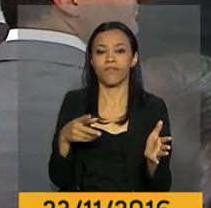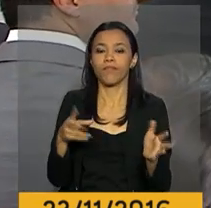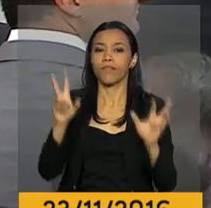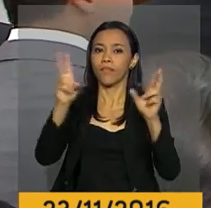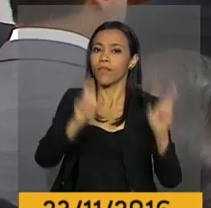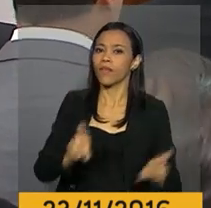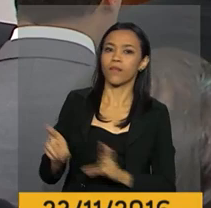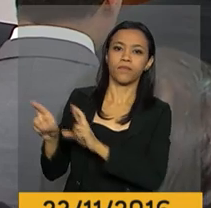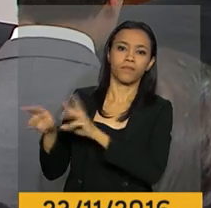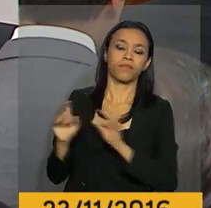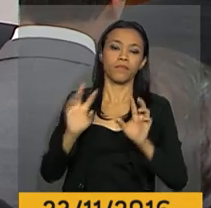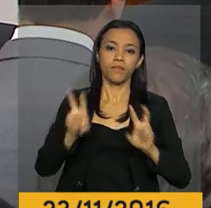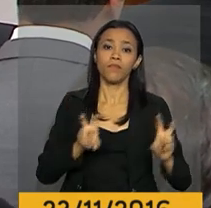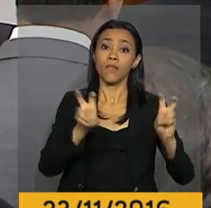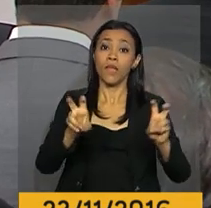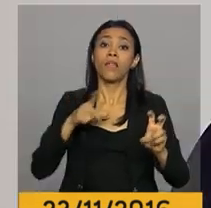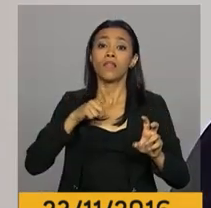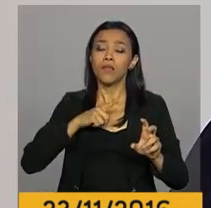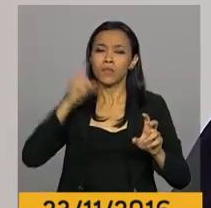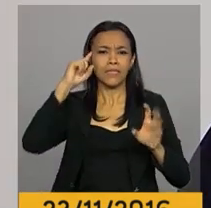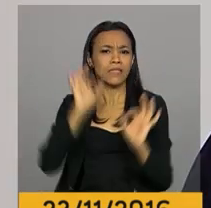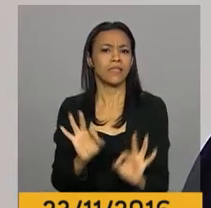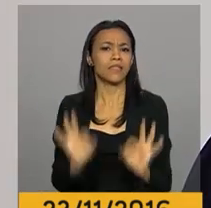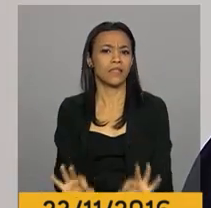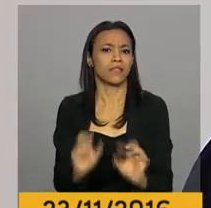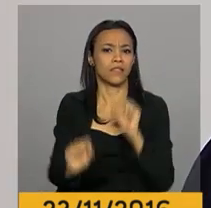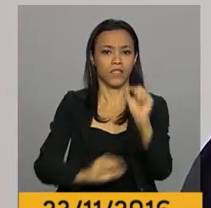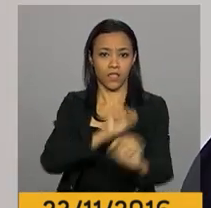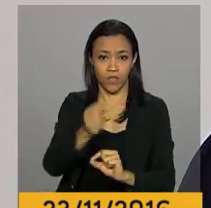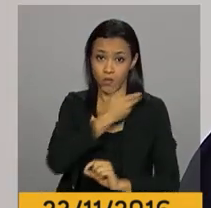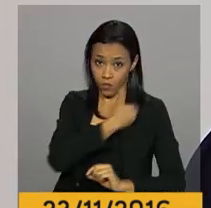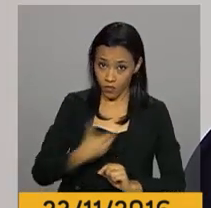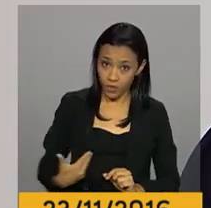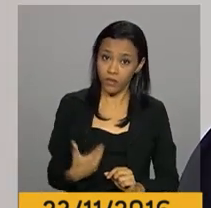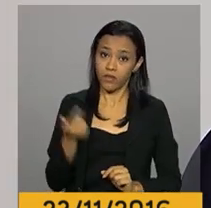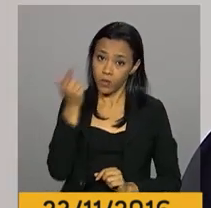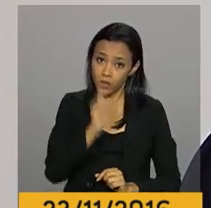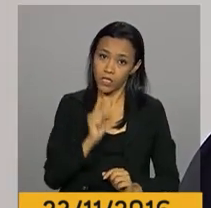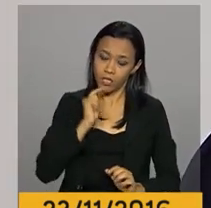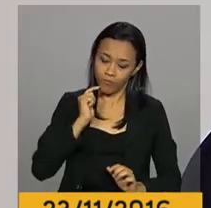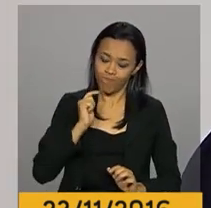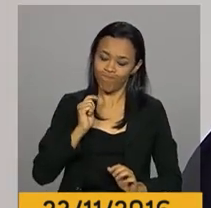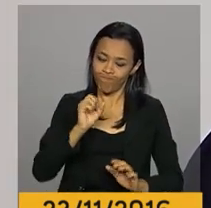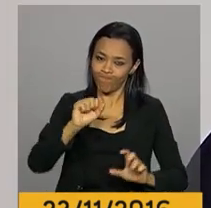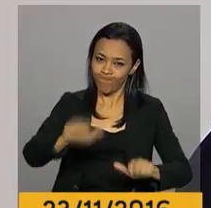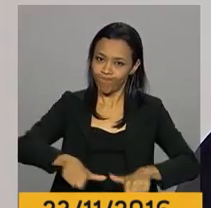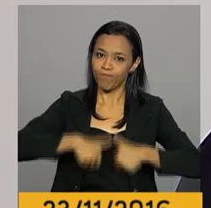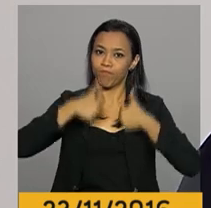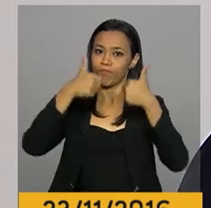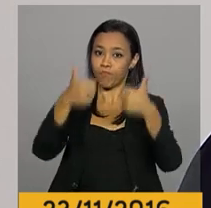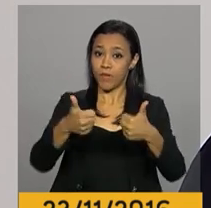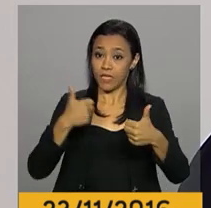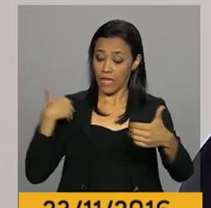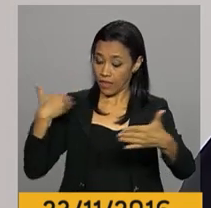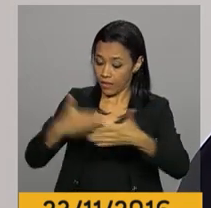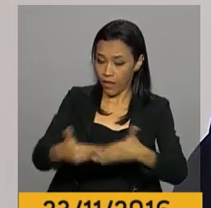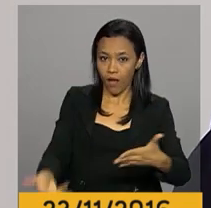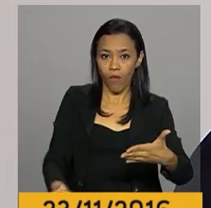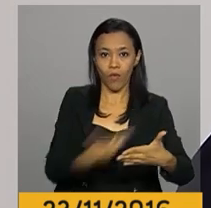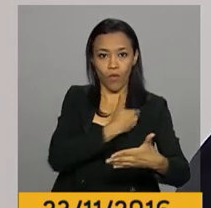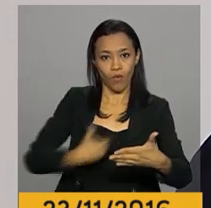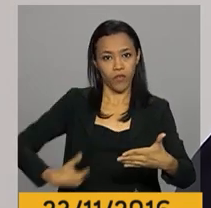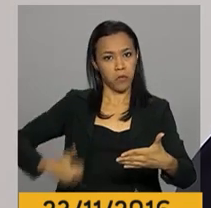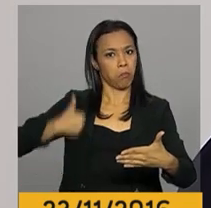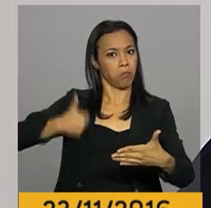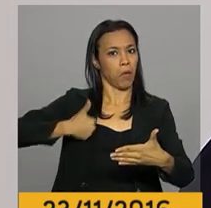temos hoje absoluta certeza de que o governo está ganhando muito e se o governo foi bem até agora eu vou dizer a vocês